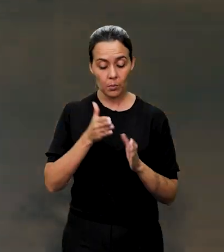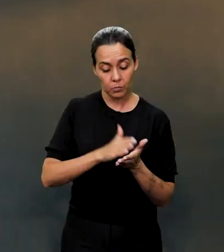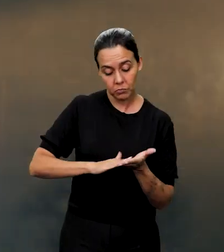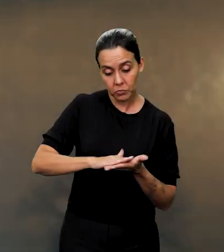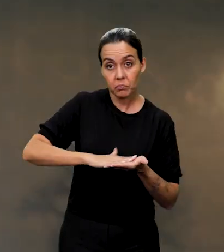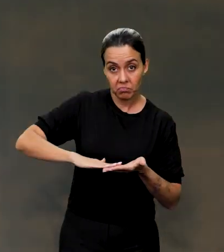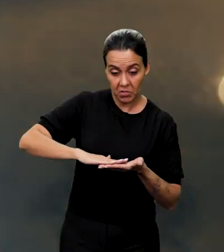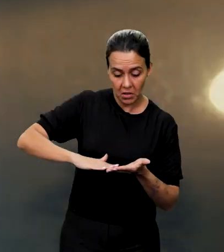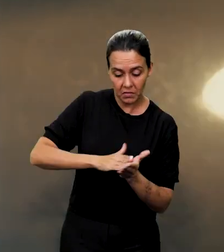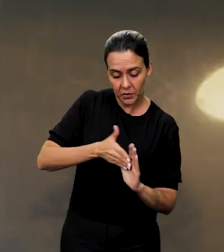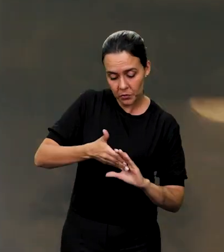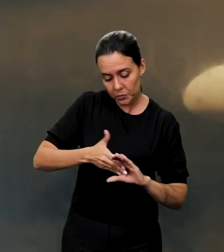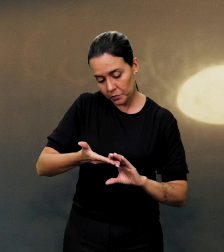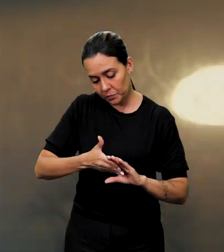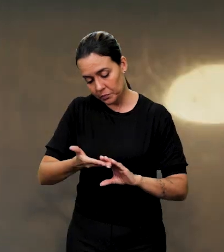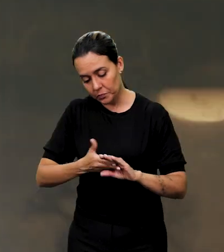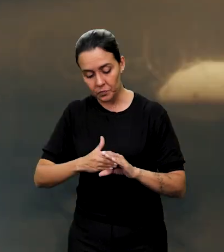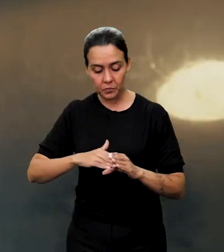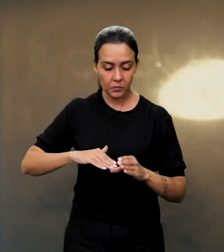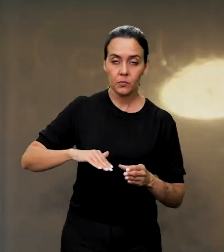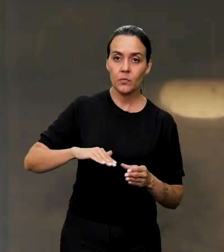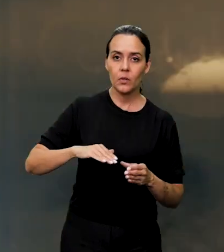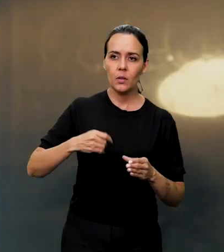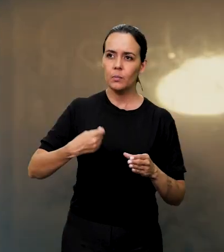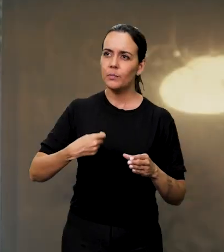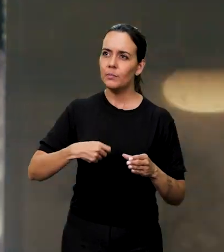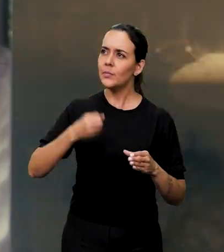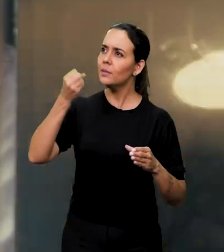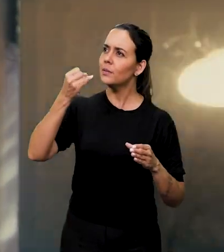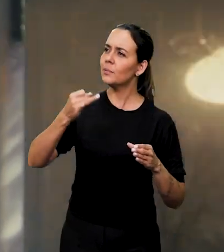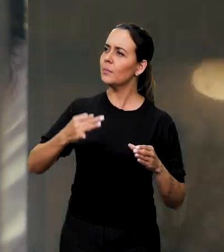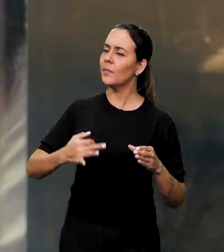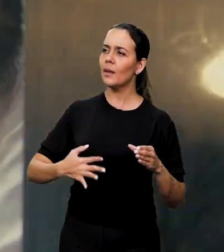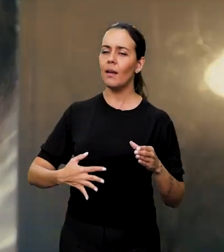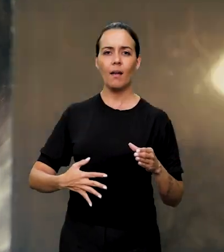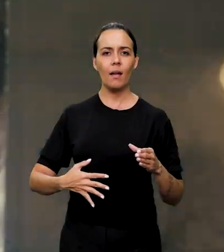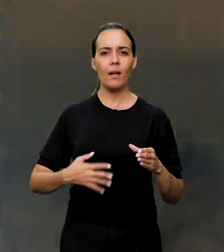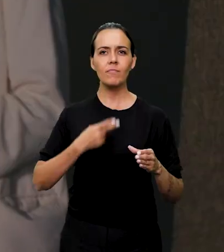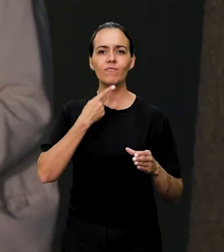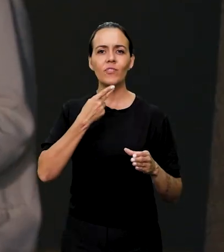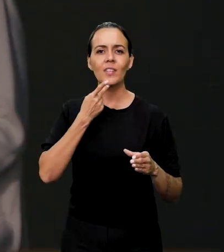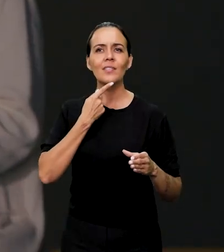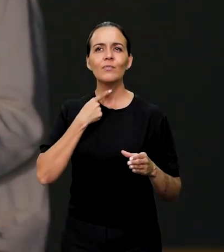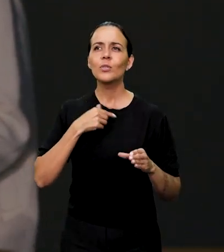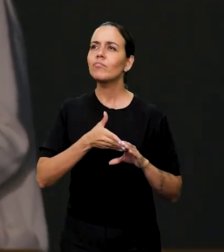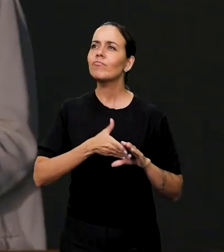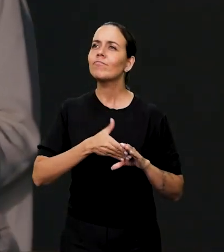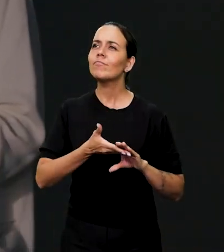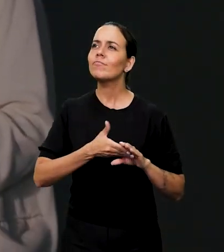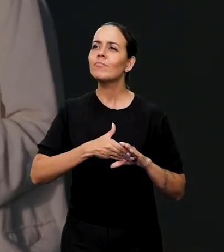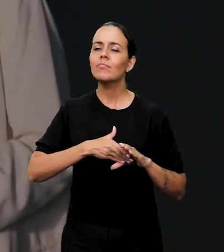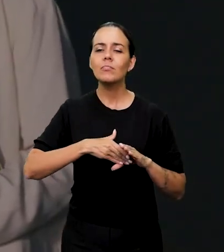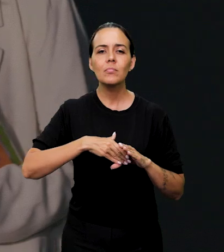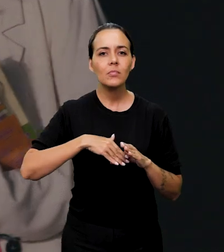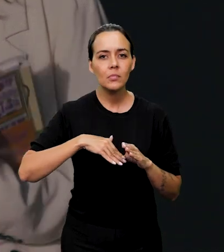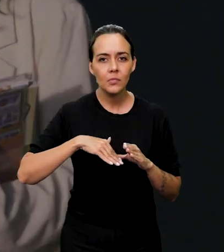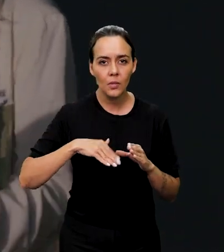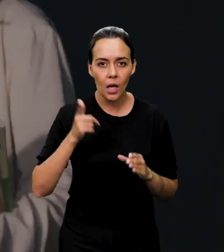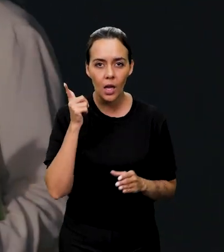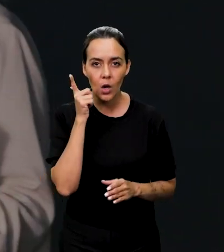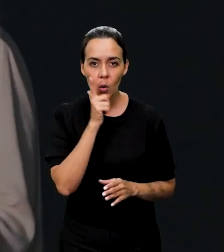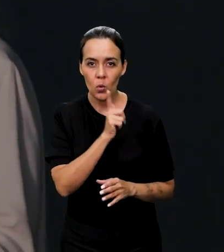prato, alguma coisa acontece que precisa ser contada, que precisa ser dita, que precisa ser falada. É enxergar